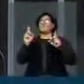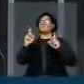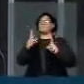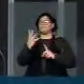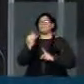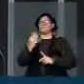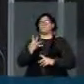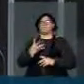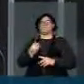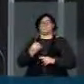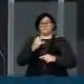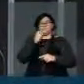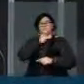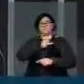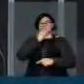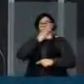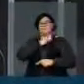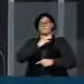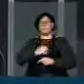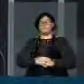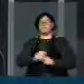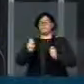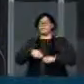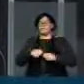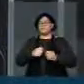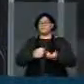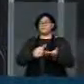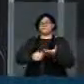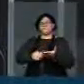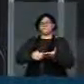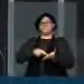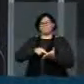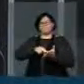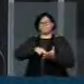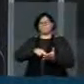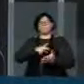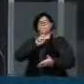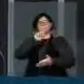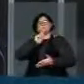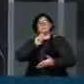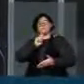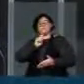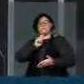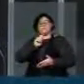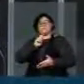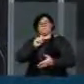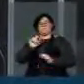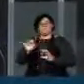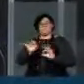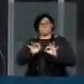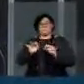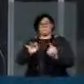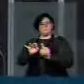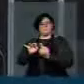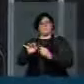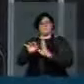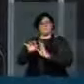Ela existe para garantir o funcionamento de um poder que, por definição, tem que